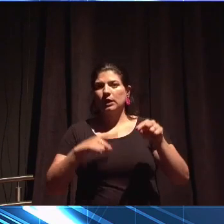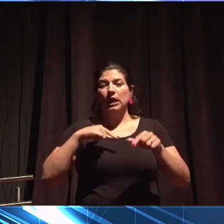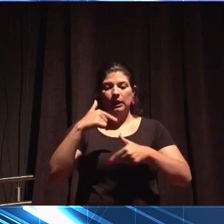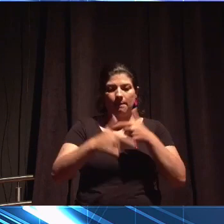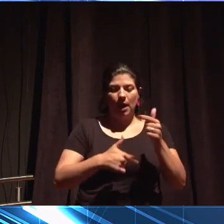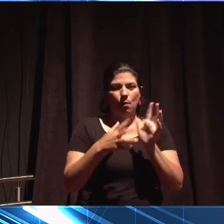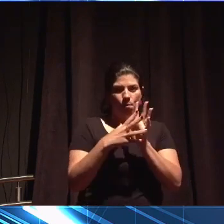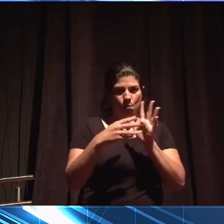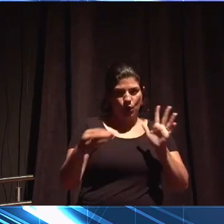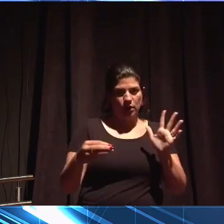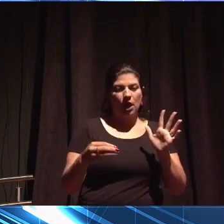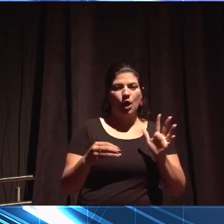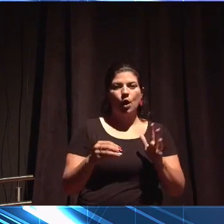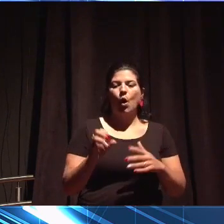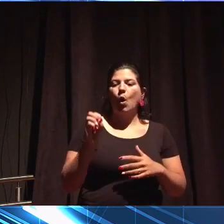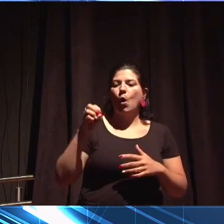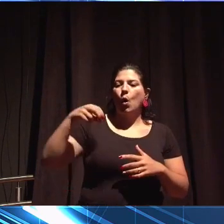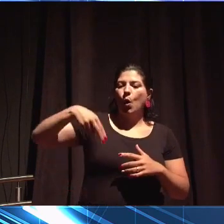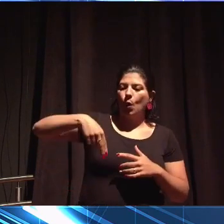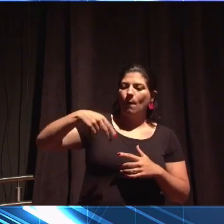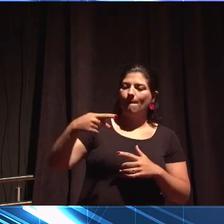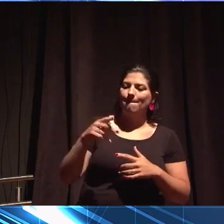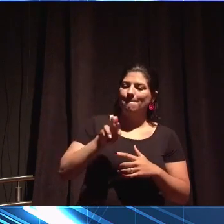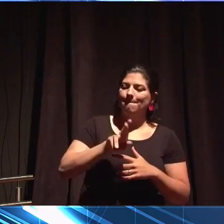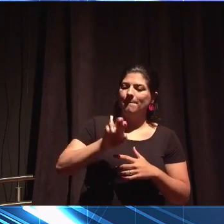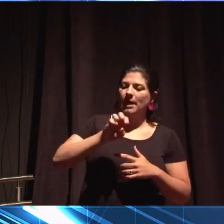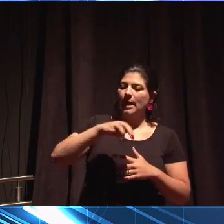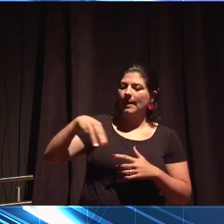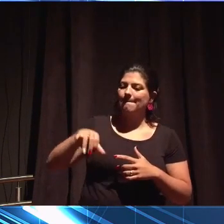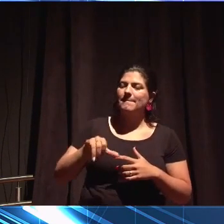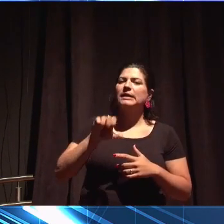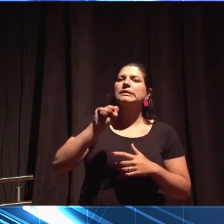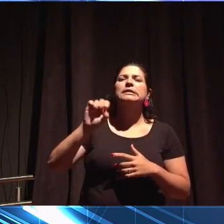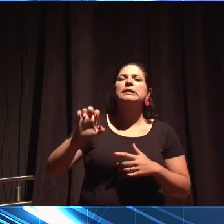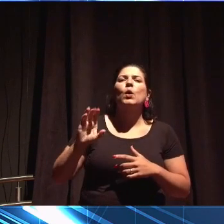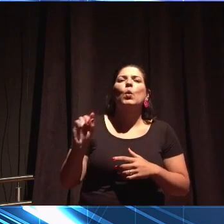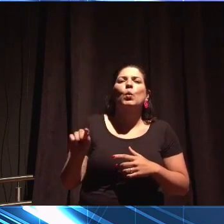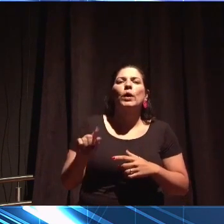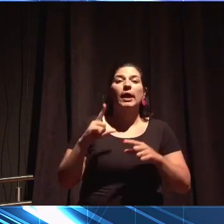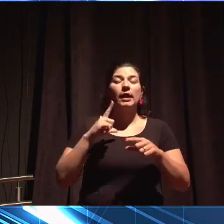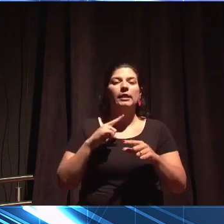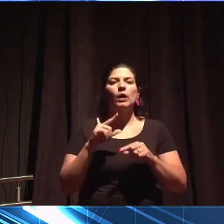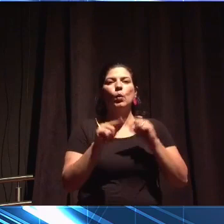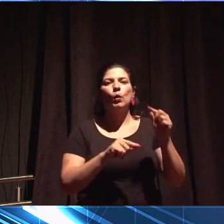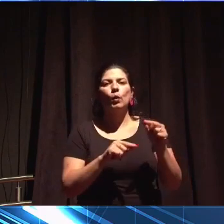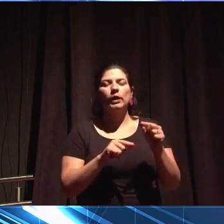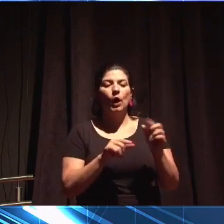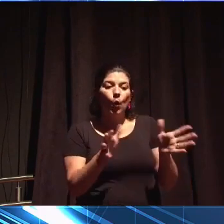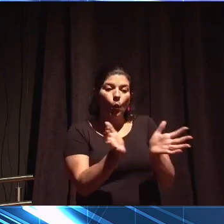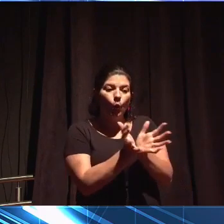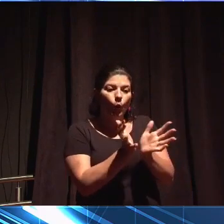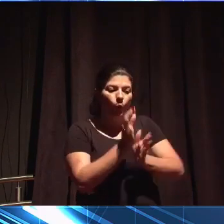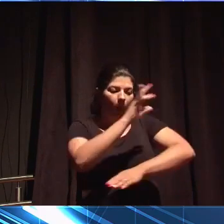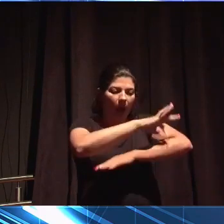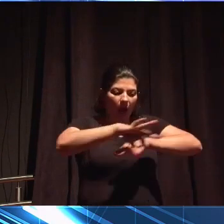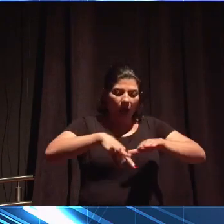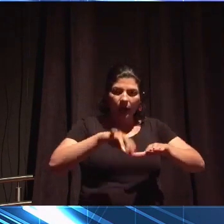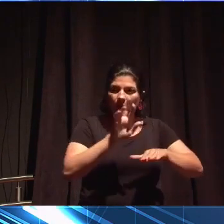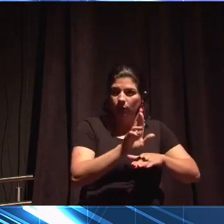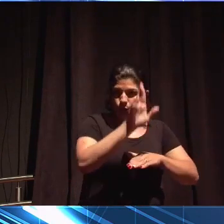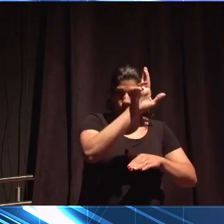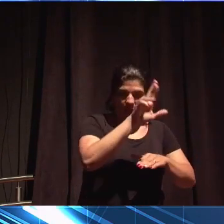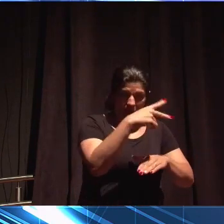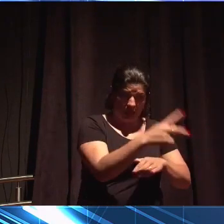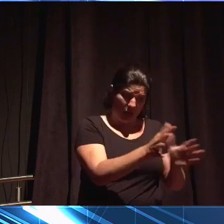no modelo on-premises, a gente tem muito aquele negócio de silos. Tipo, o time de arquitetura cuida dali do